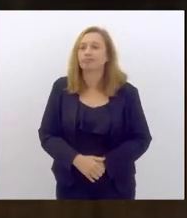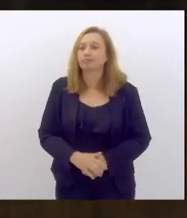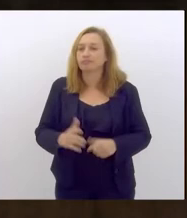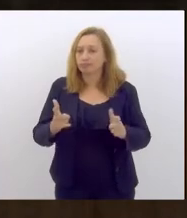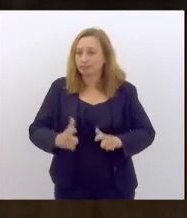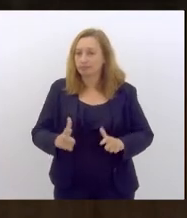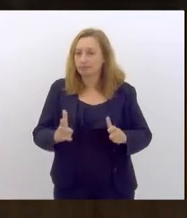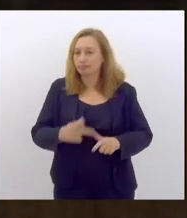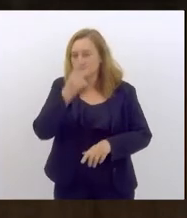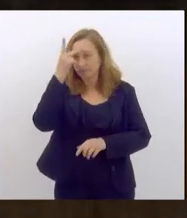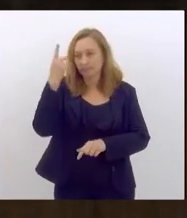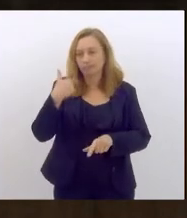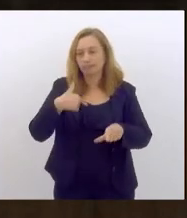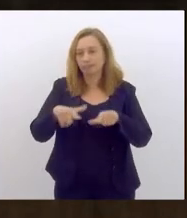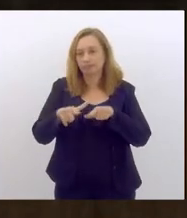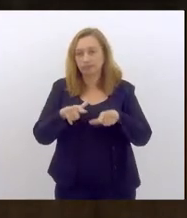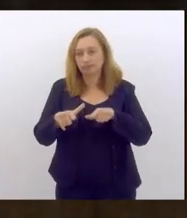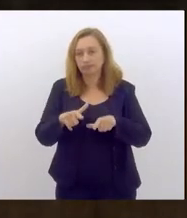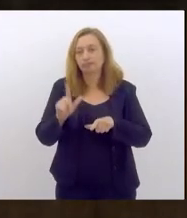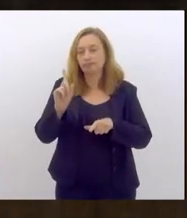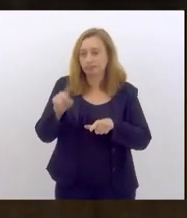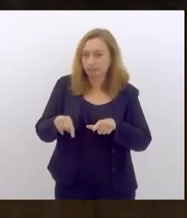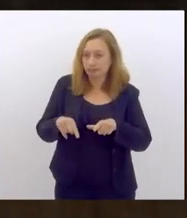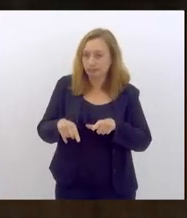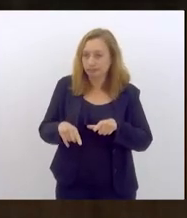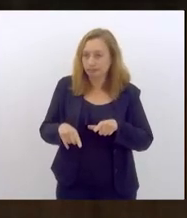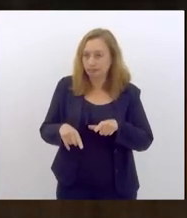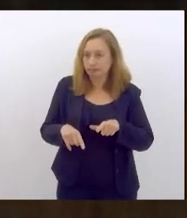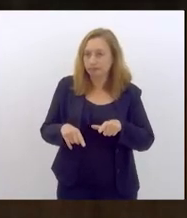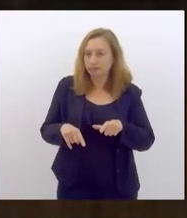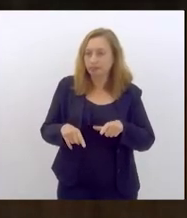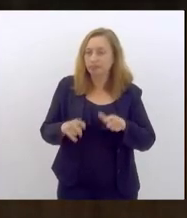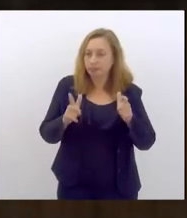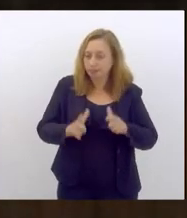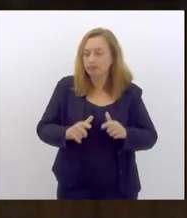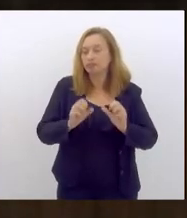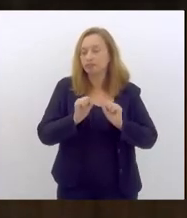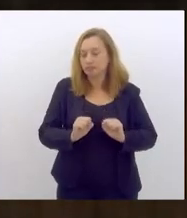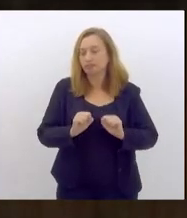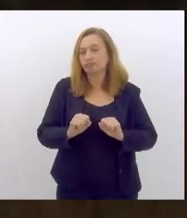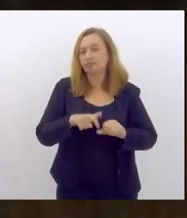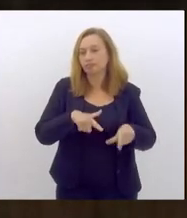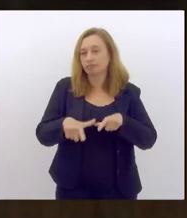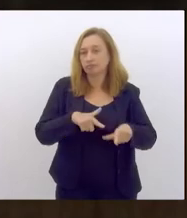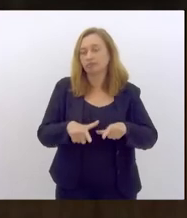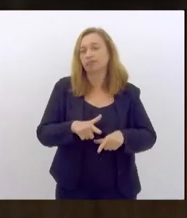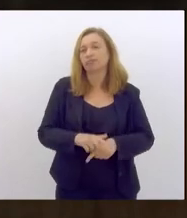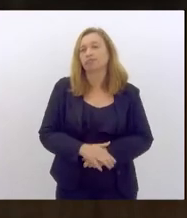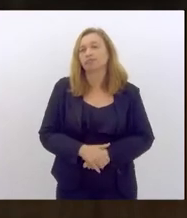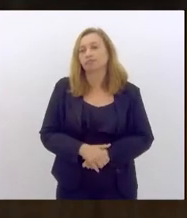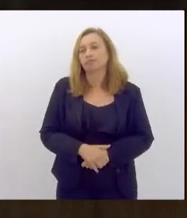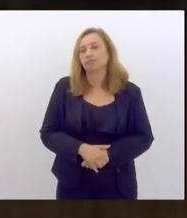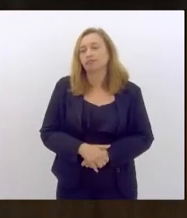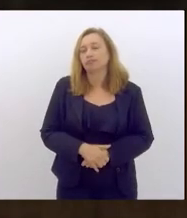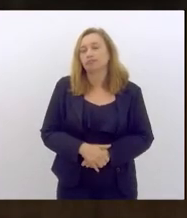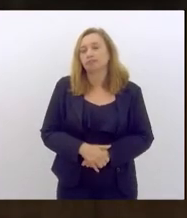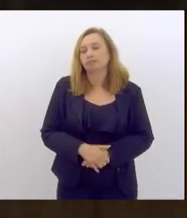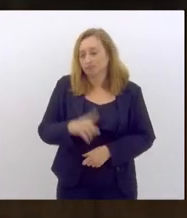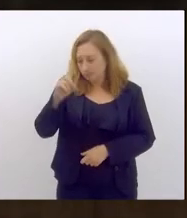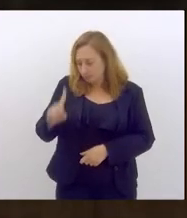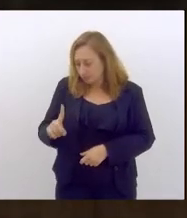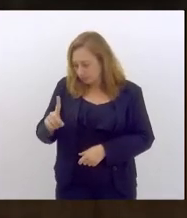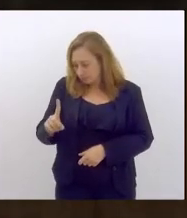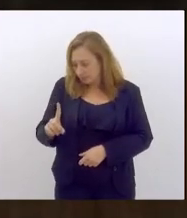de trabalhador é aonde ele pode trabalhar, garantir a esses trabalhadores